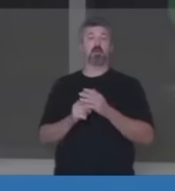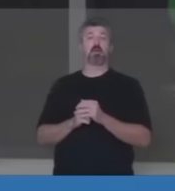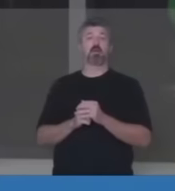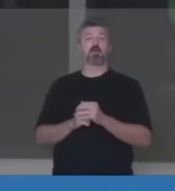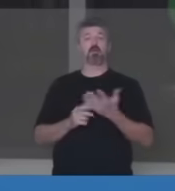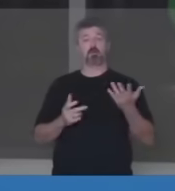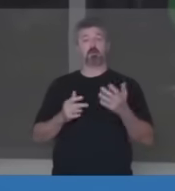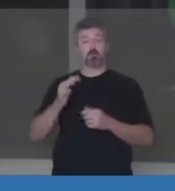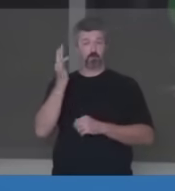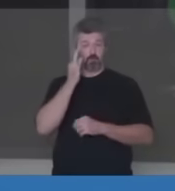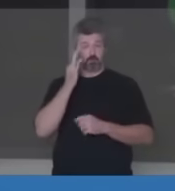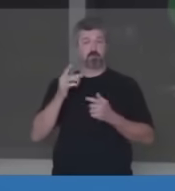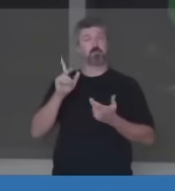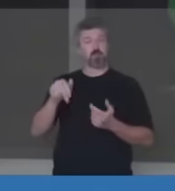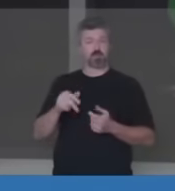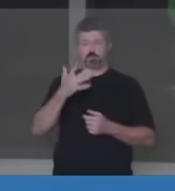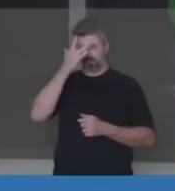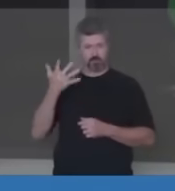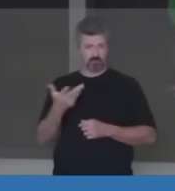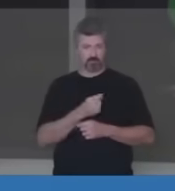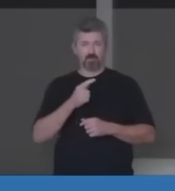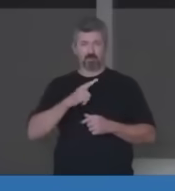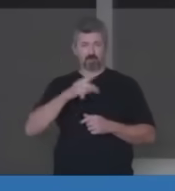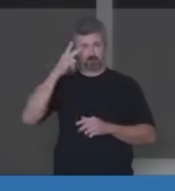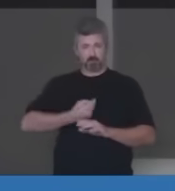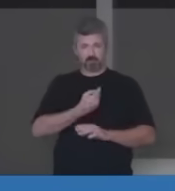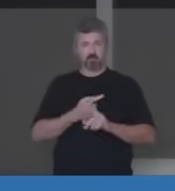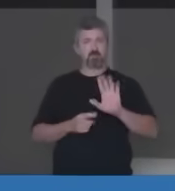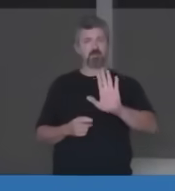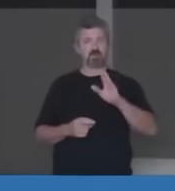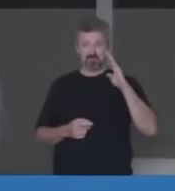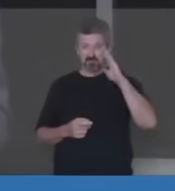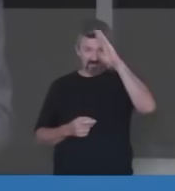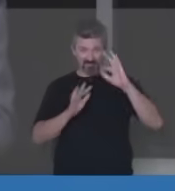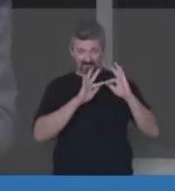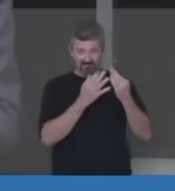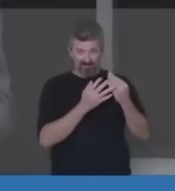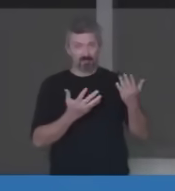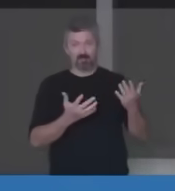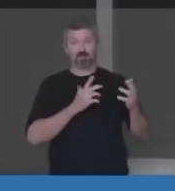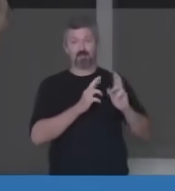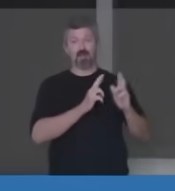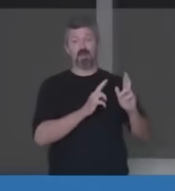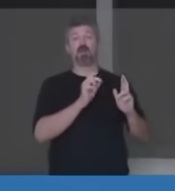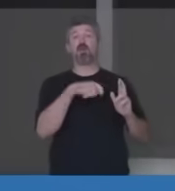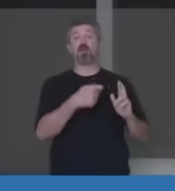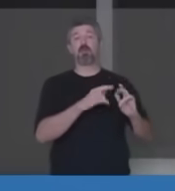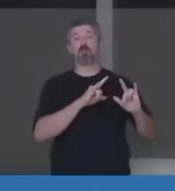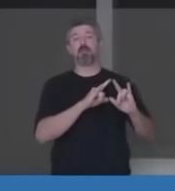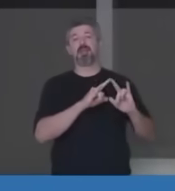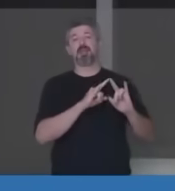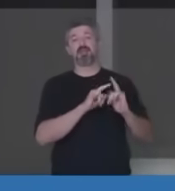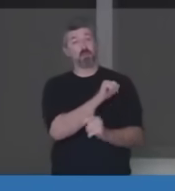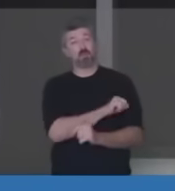com uma trajetória incrível, que fazem um excelente trabalho. Já Bolsonaro e a sua família têm relação histórica com as milícias no Rio